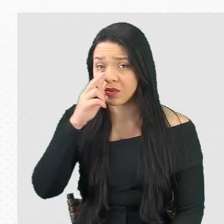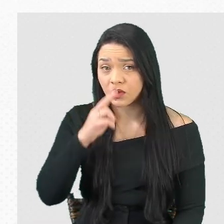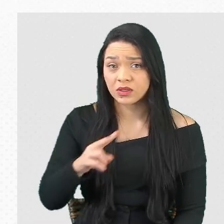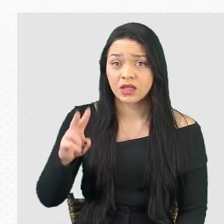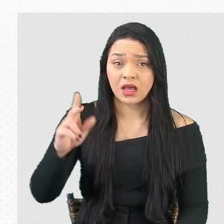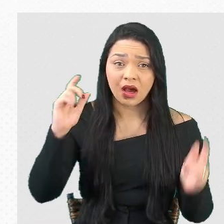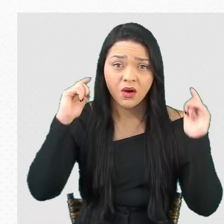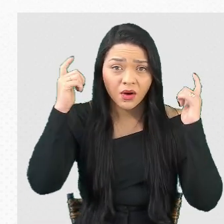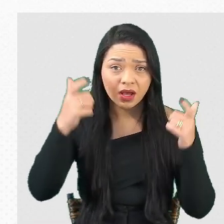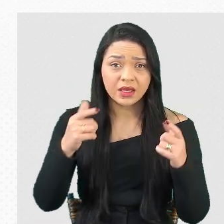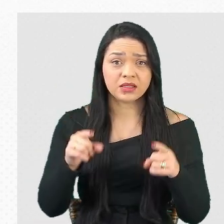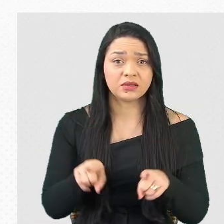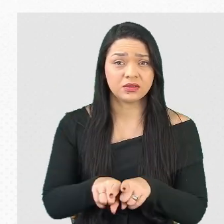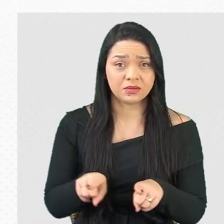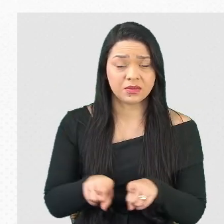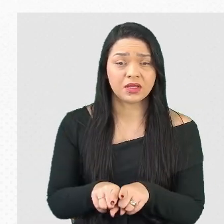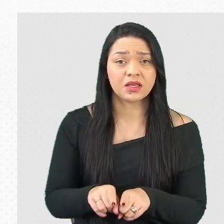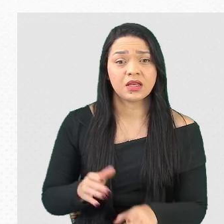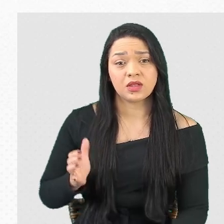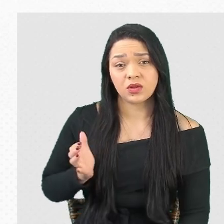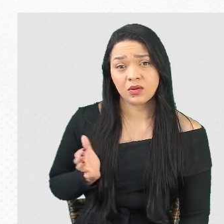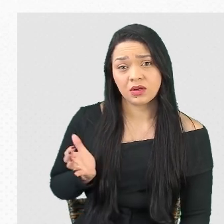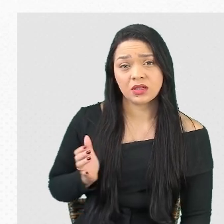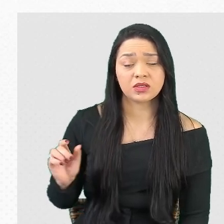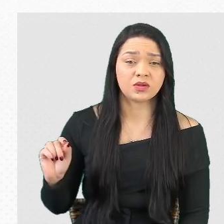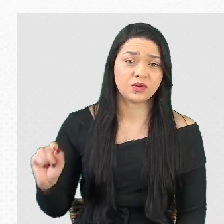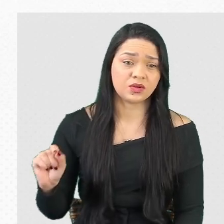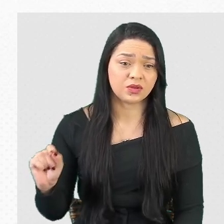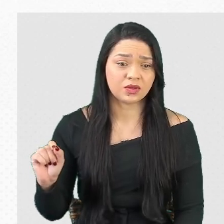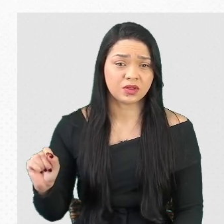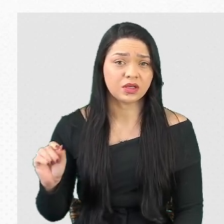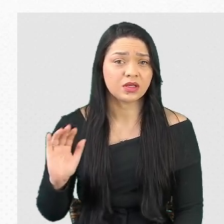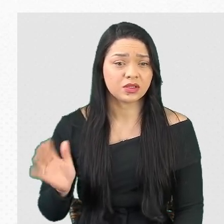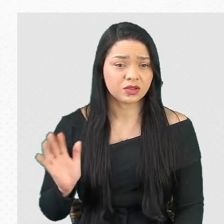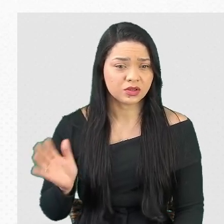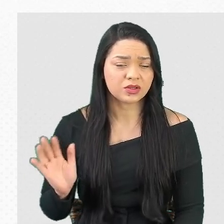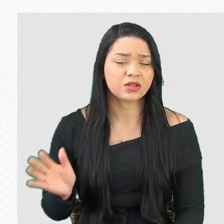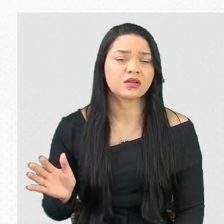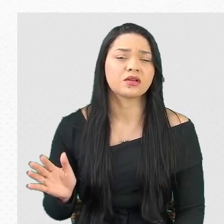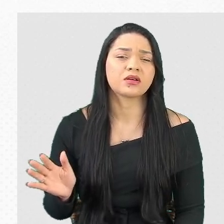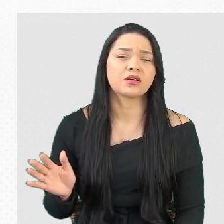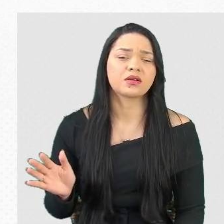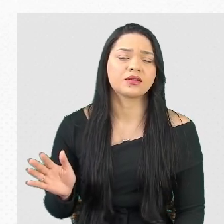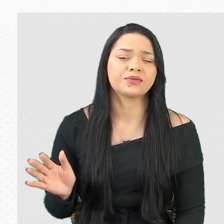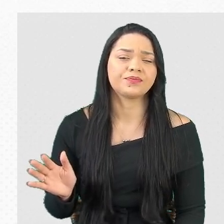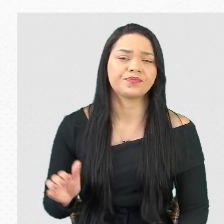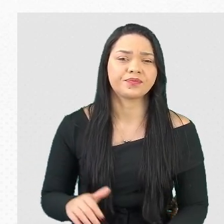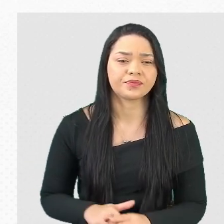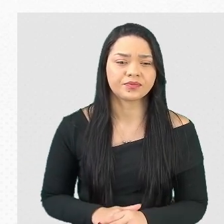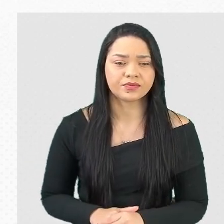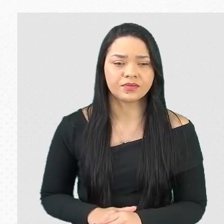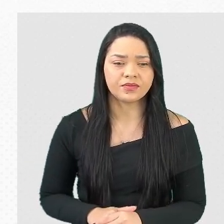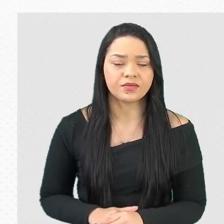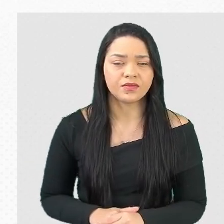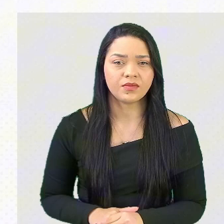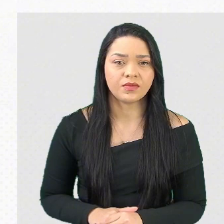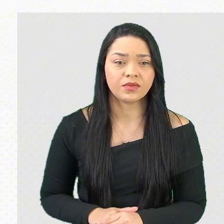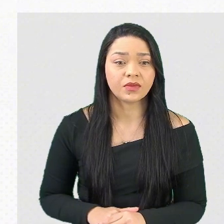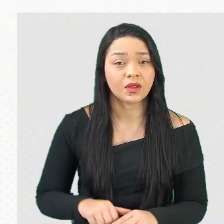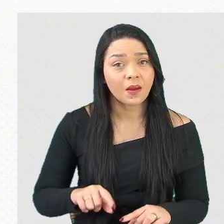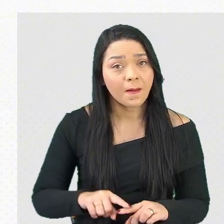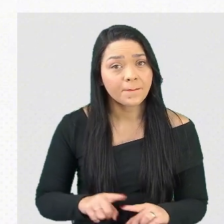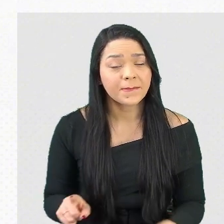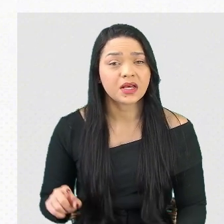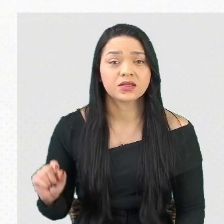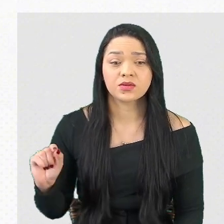né, trazendo a nobreza, né, daquilo que ela já estava, né, debilitada,